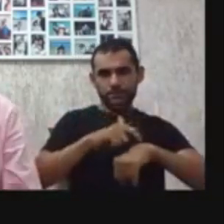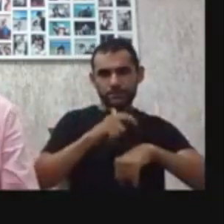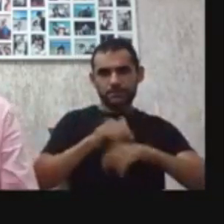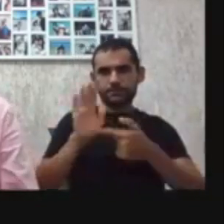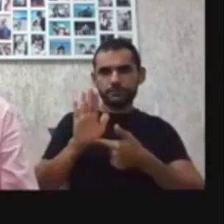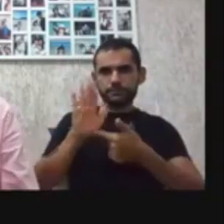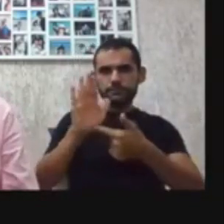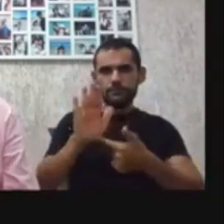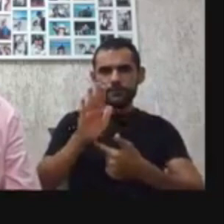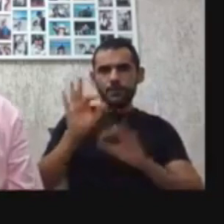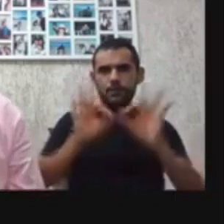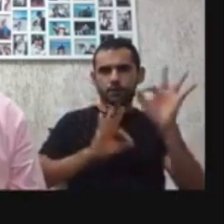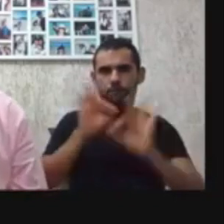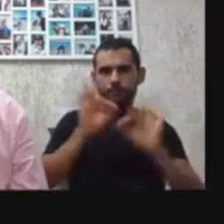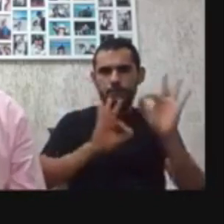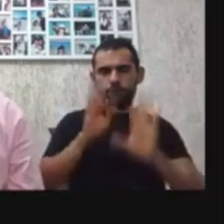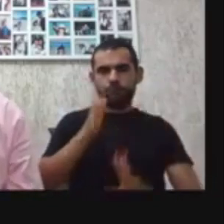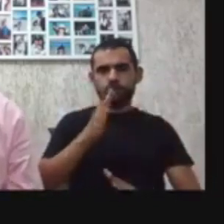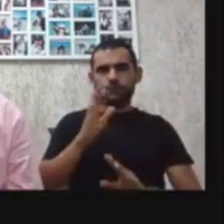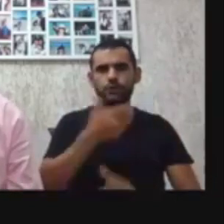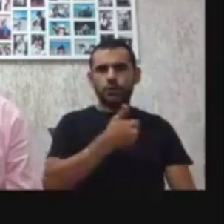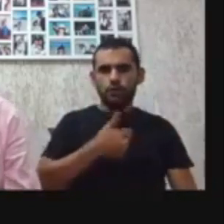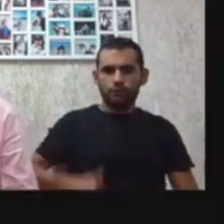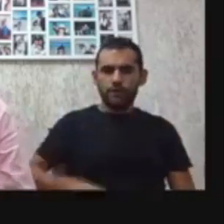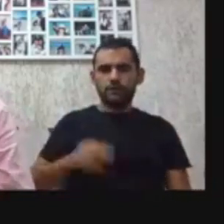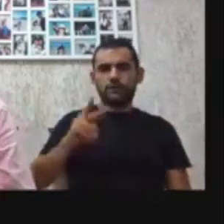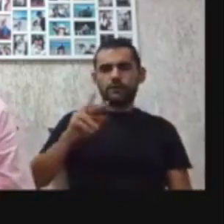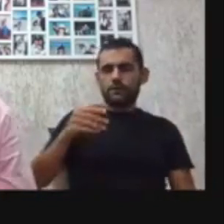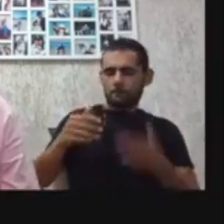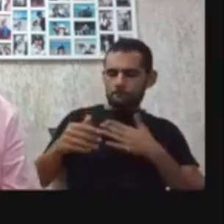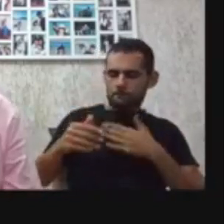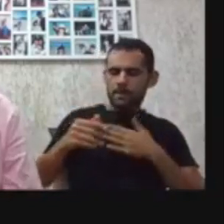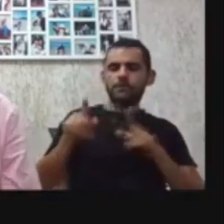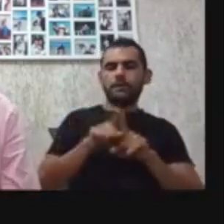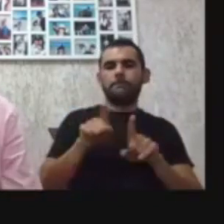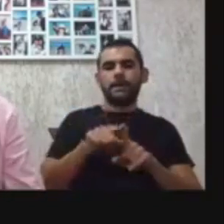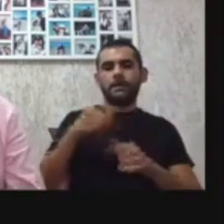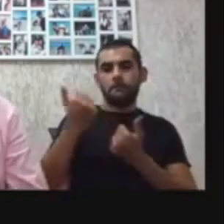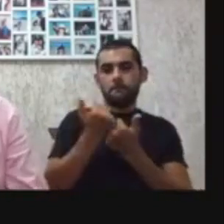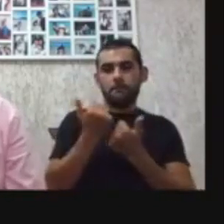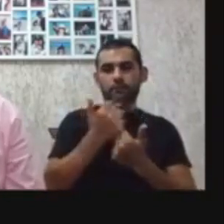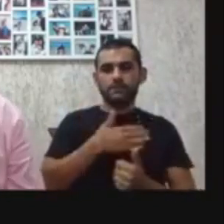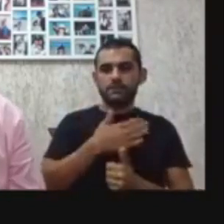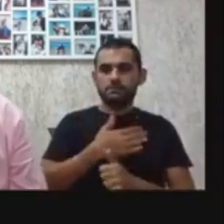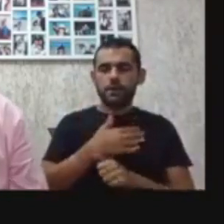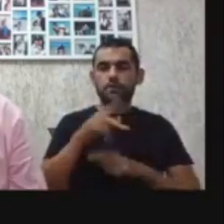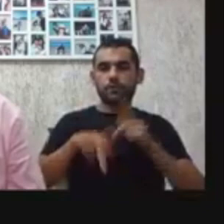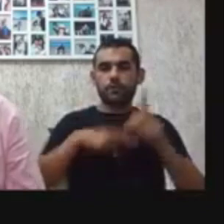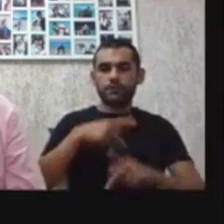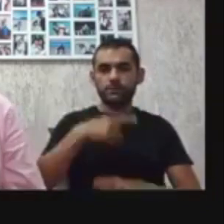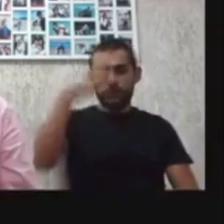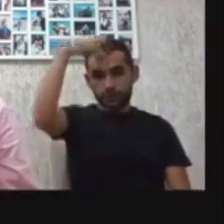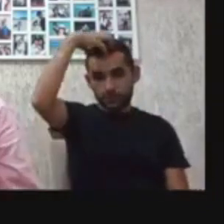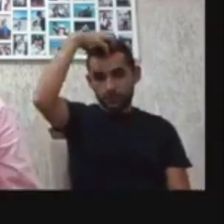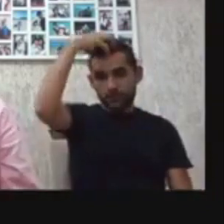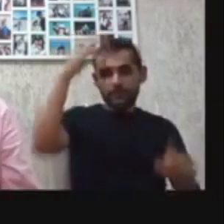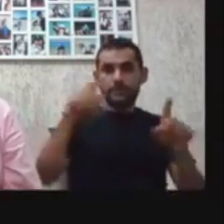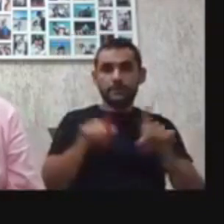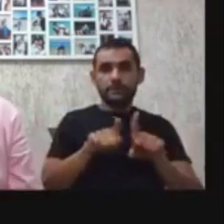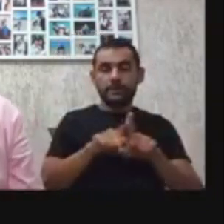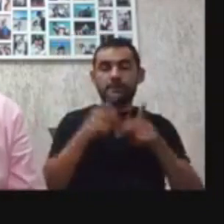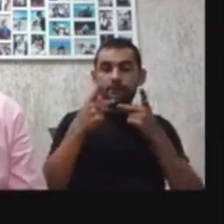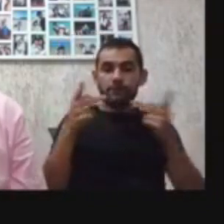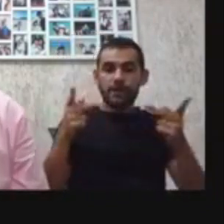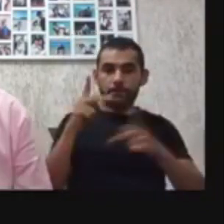apresentar um pouco do plano de governo do Valdecir da Zapac e do Neymar para a população de São João del Rei. E dizer para